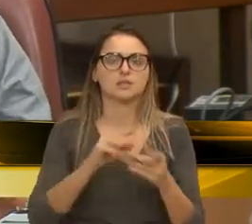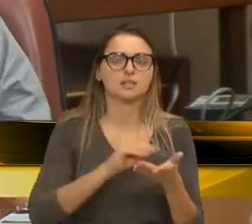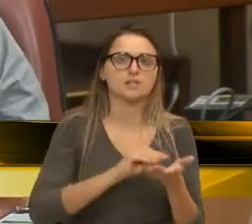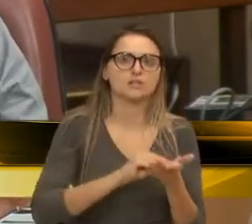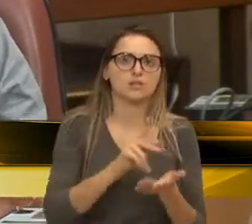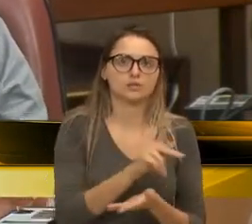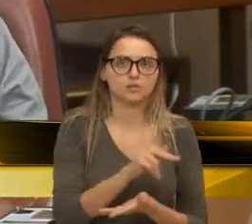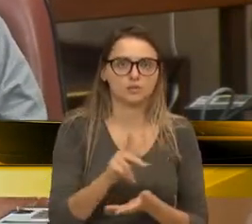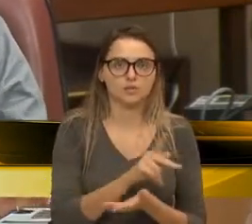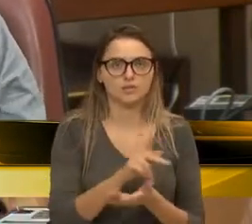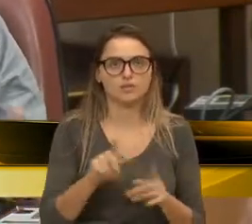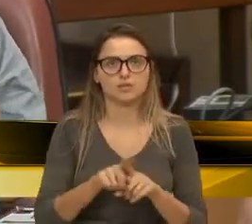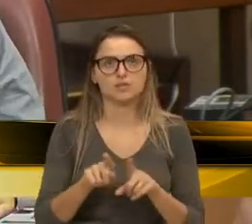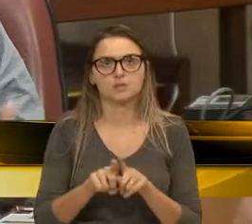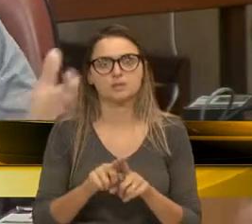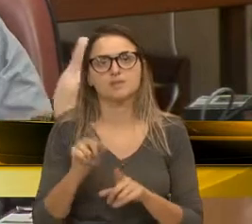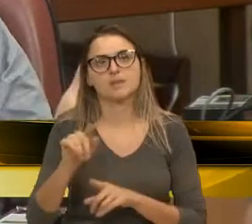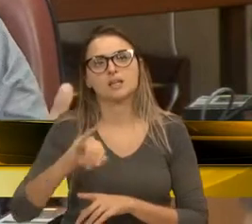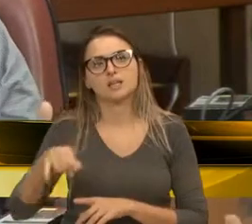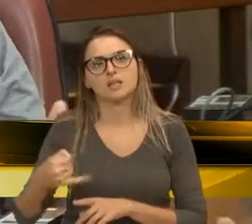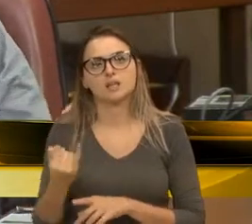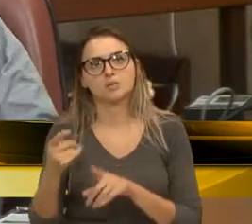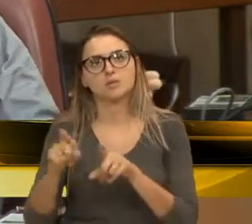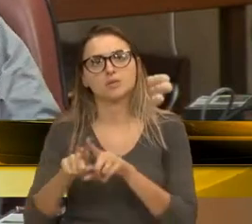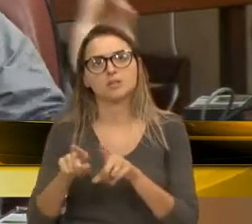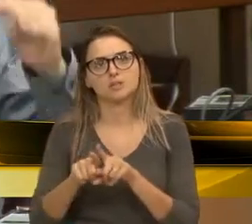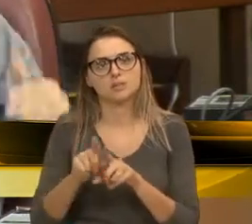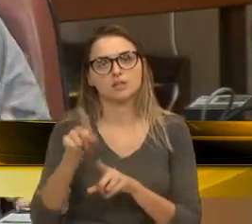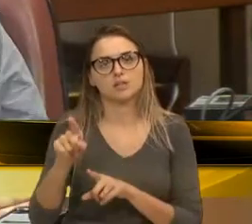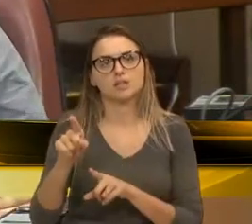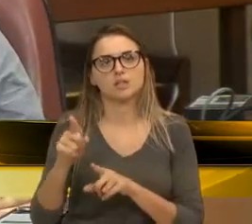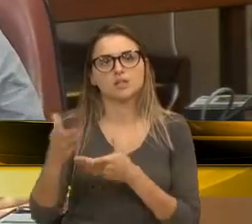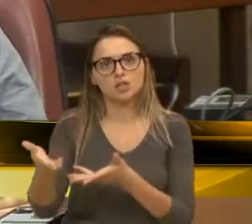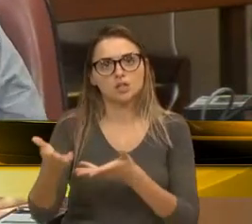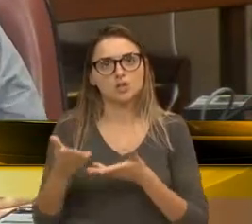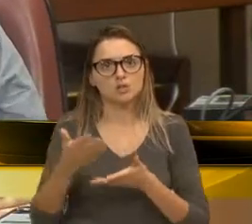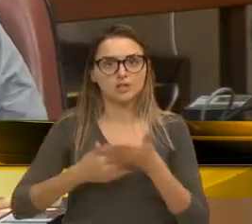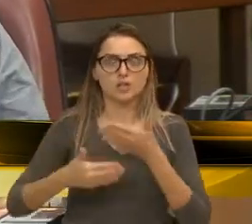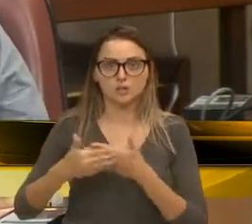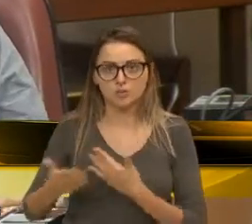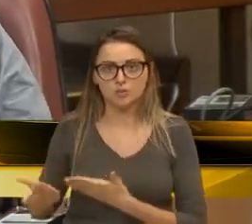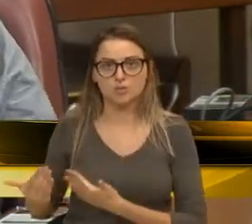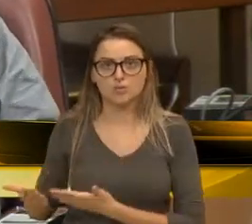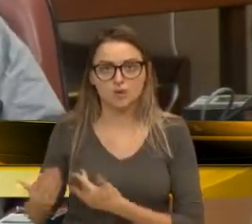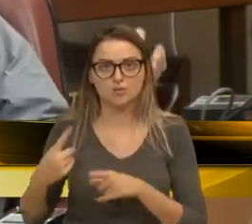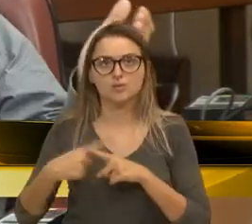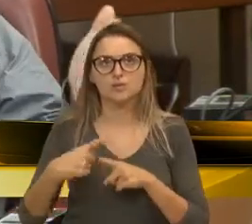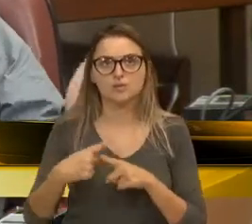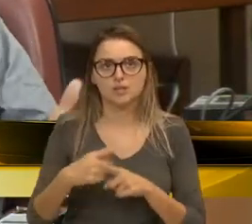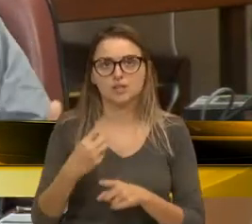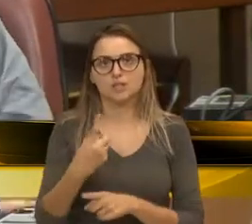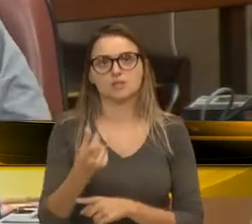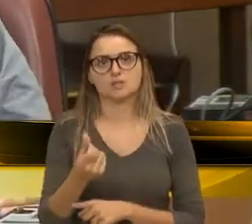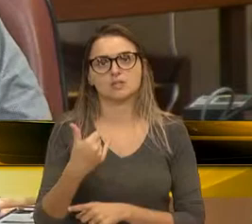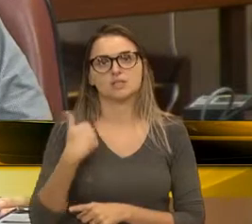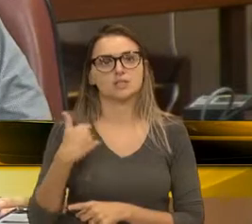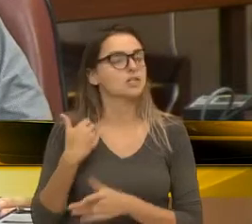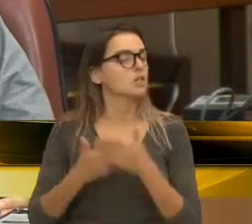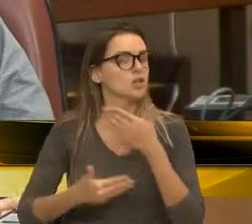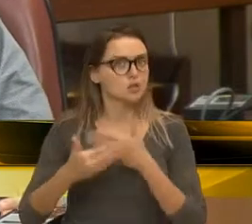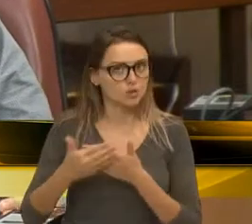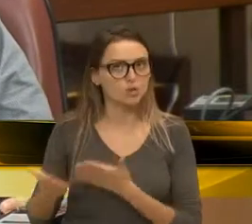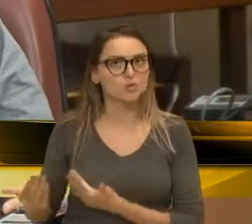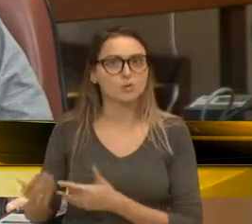professores em diversas áreas. E aproveitar também, vereador, e convocar a nossa juventude, porque a partir dos 16 anos, todo